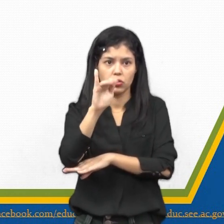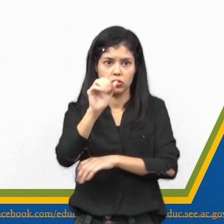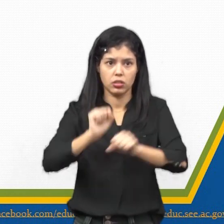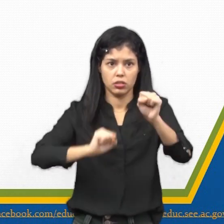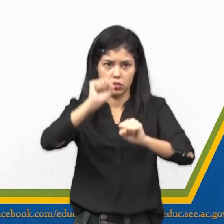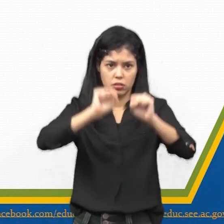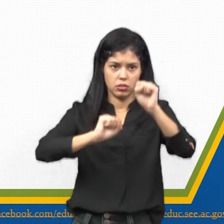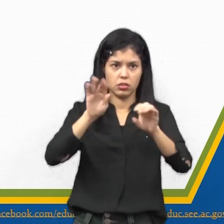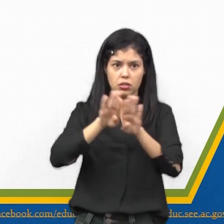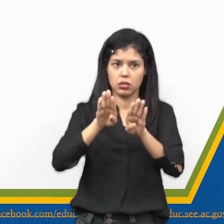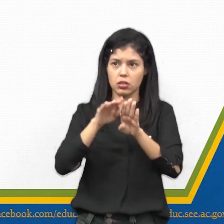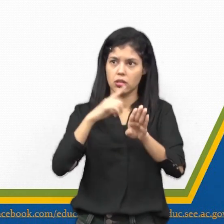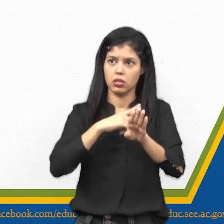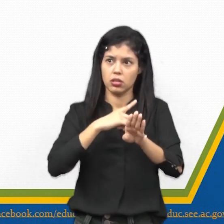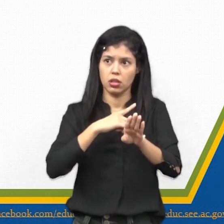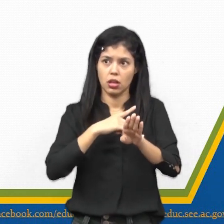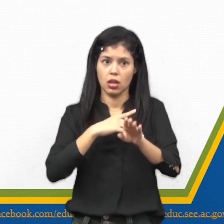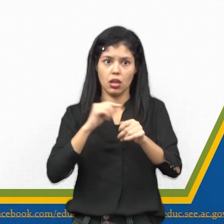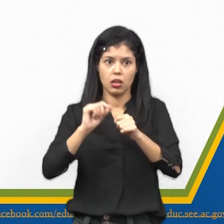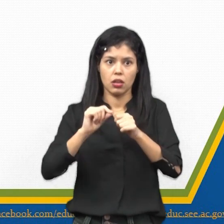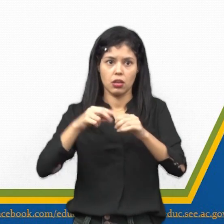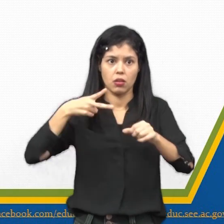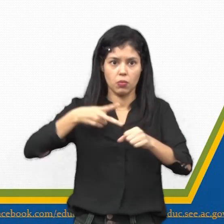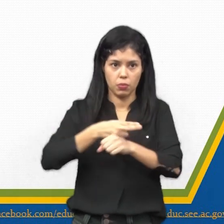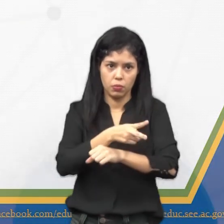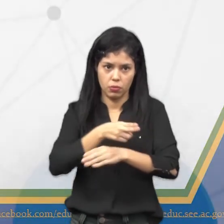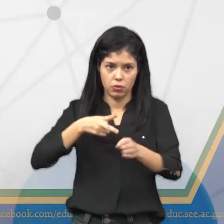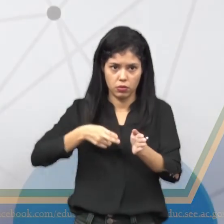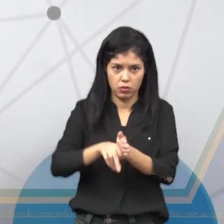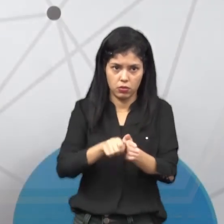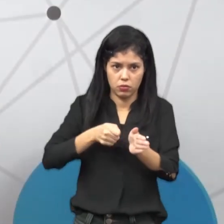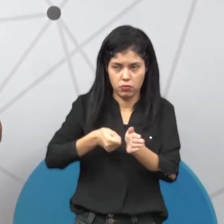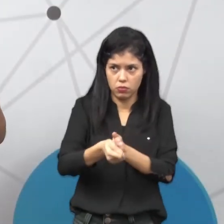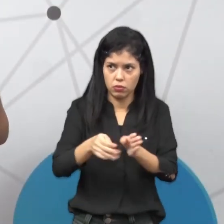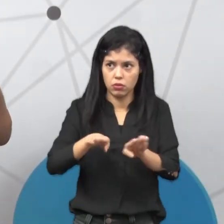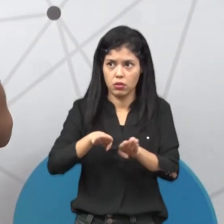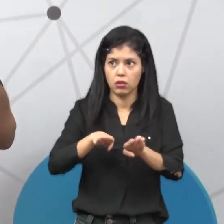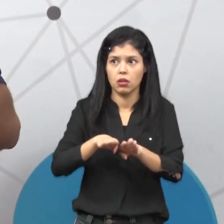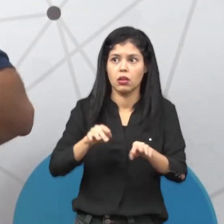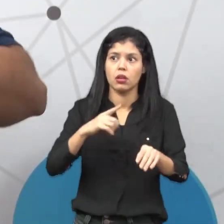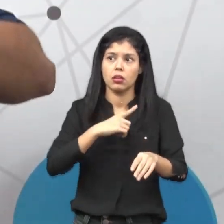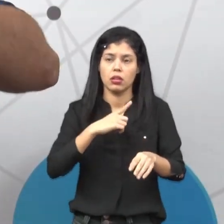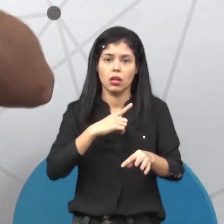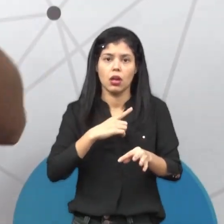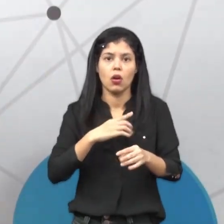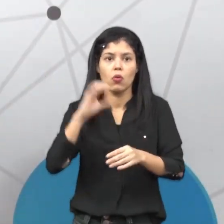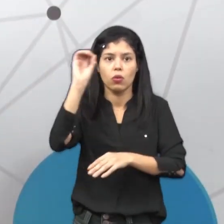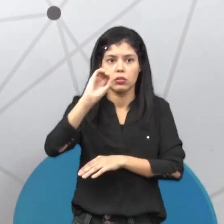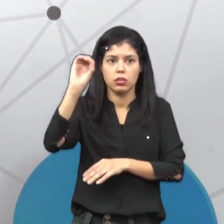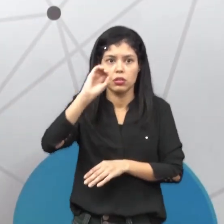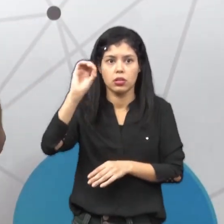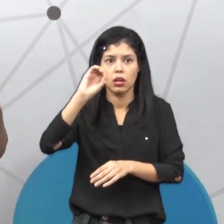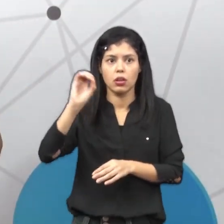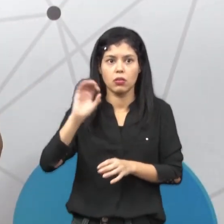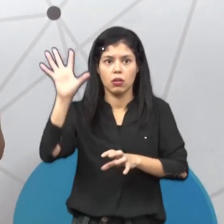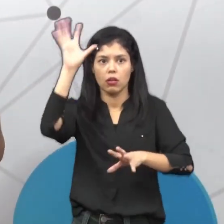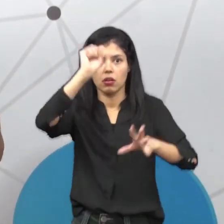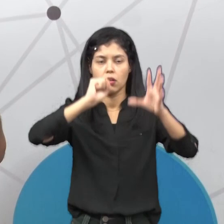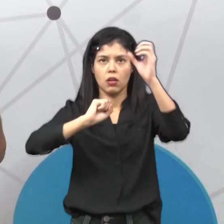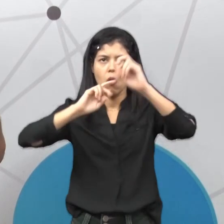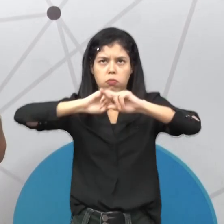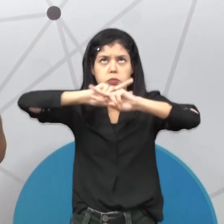maçaricos de cortar e soldar metais. Nós não podemos esquecer que o oxigênio ele está na atmosfera em uma